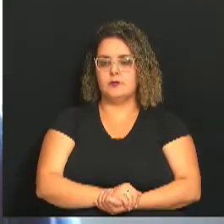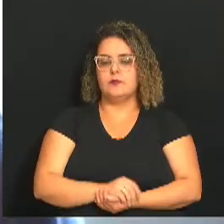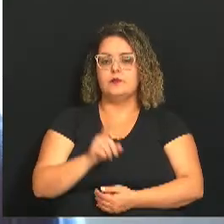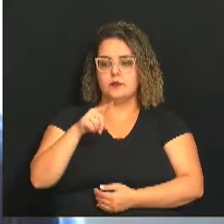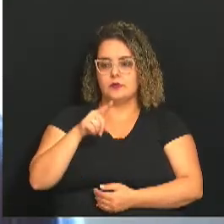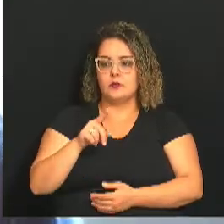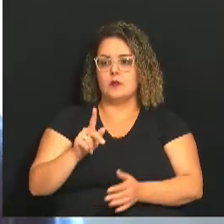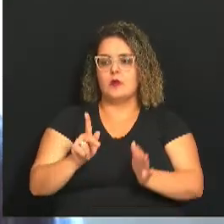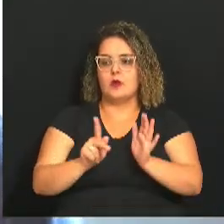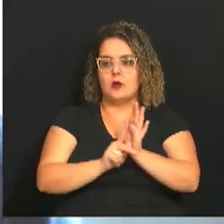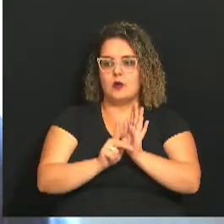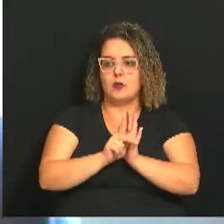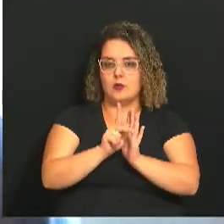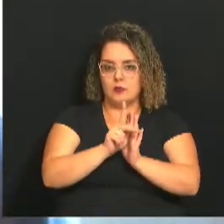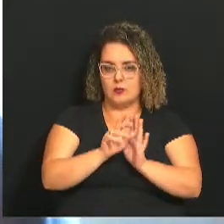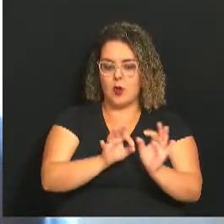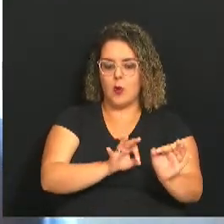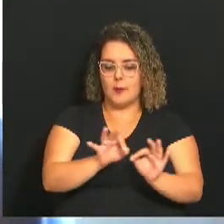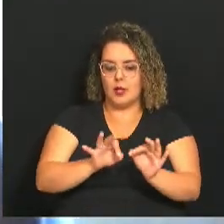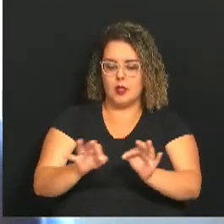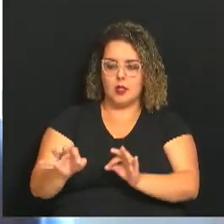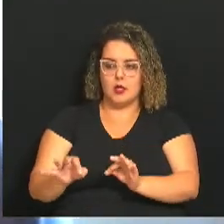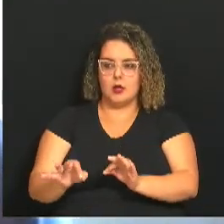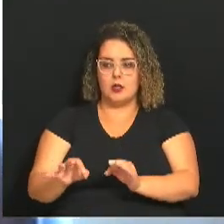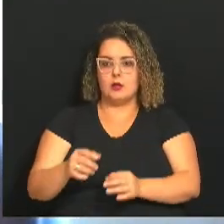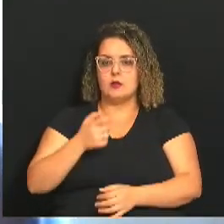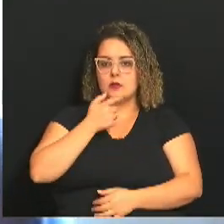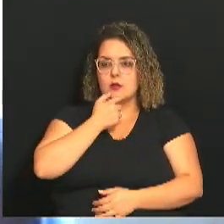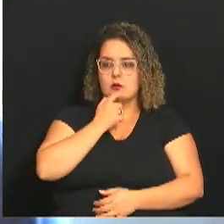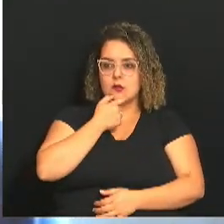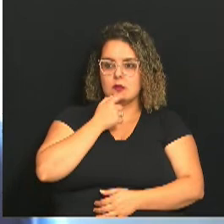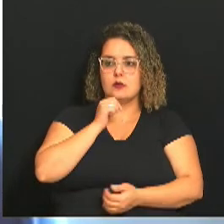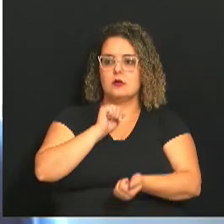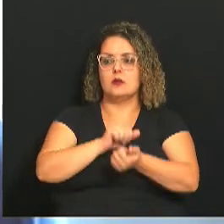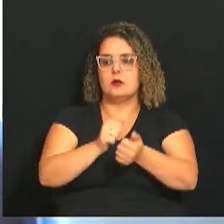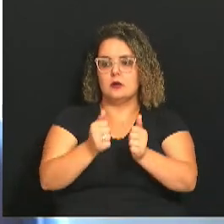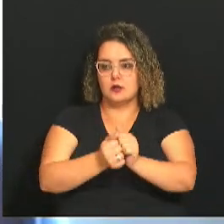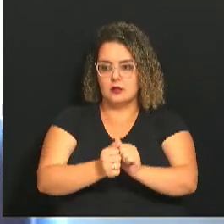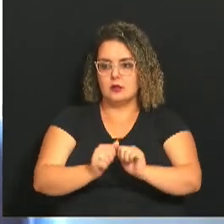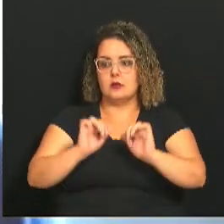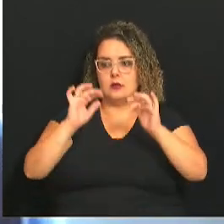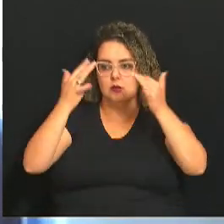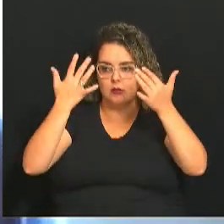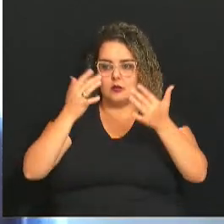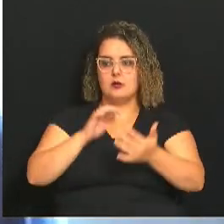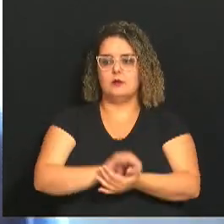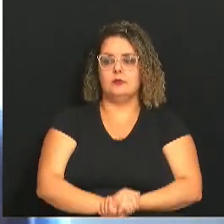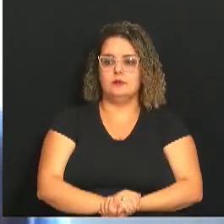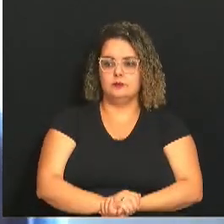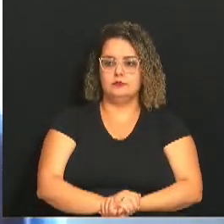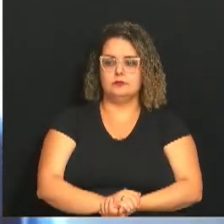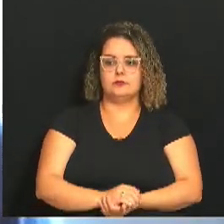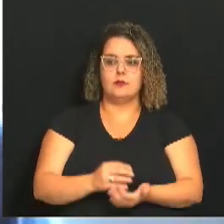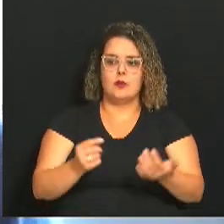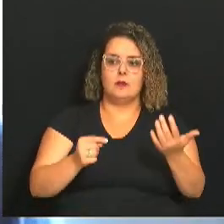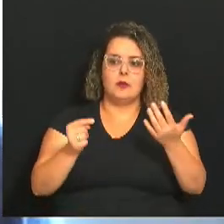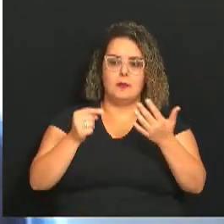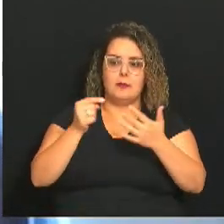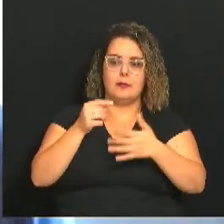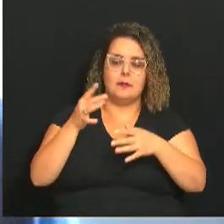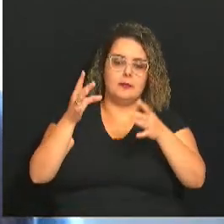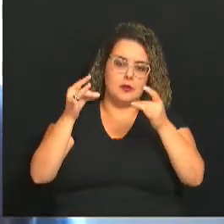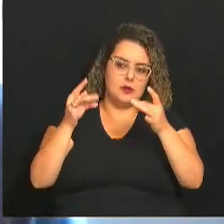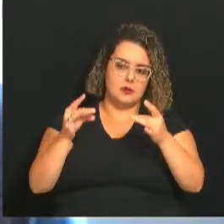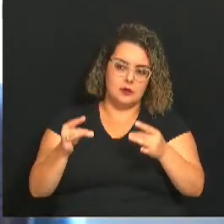inglês de adaptação às mudanças climáticas para a cidade de Copenhague. E aí ele traz lá uma série de fatores, né? Não